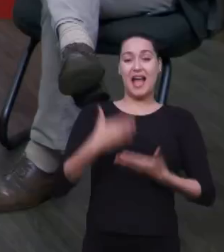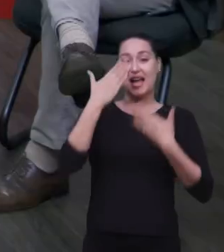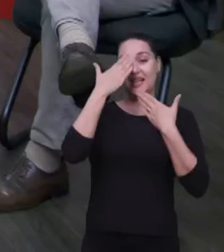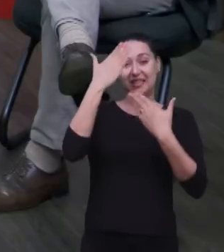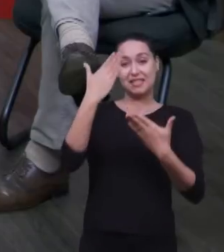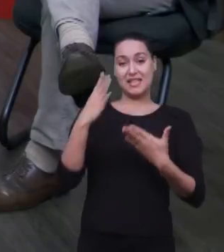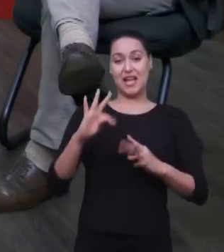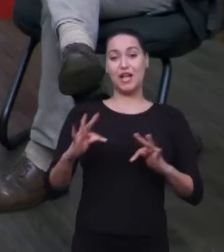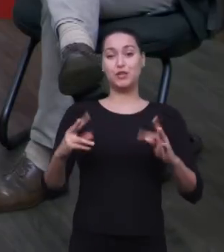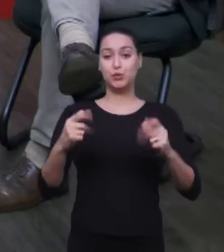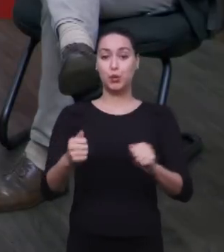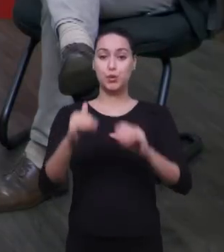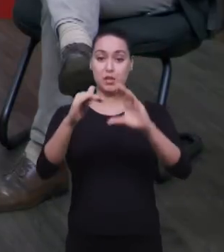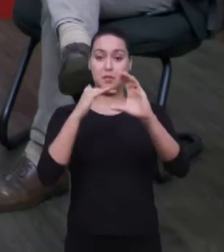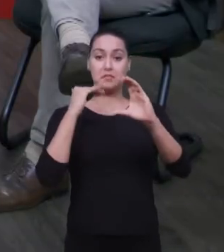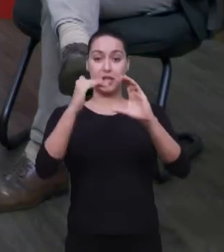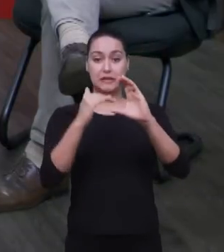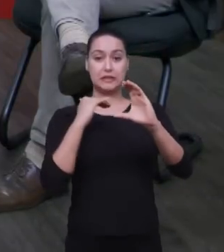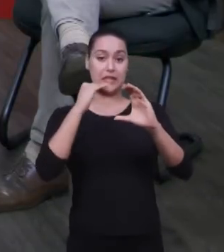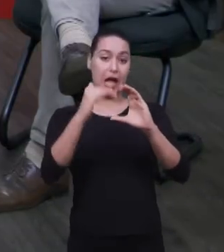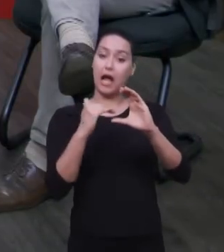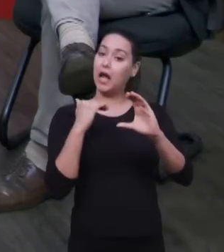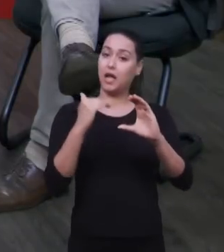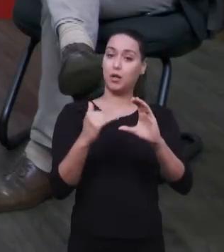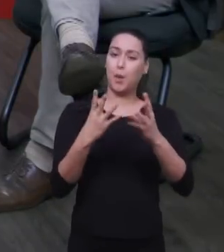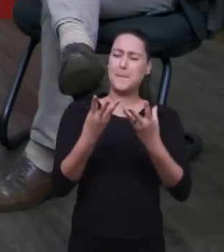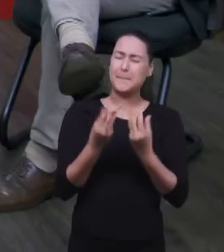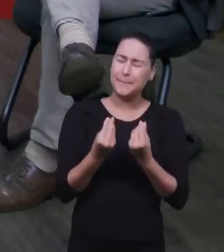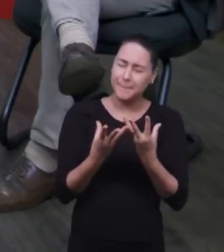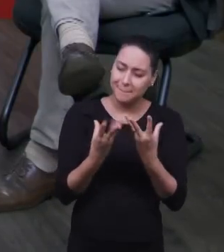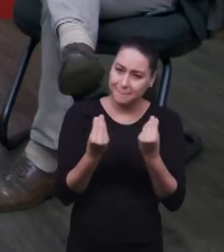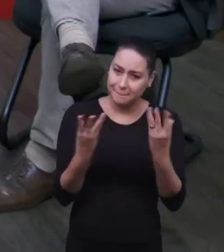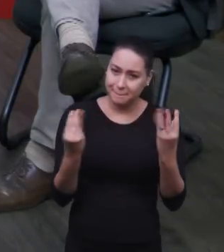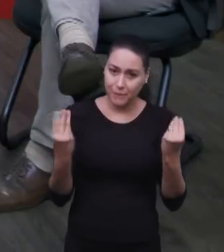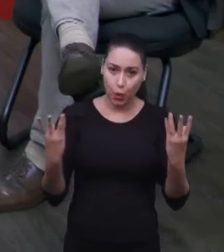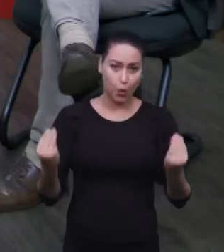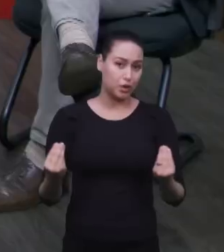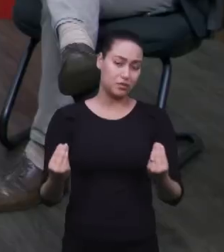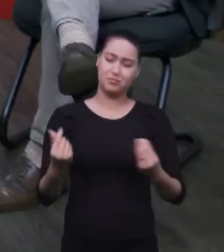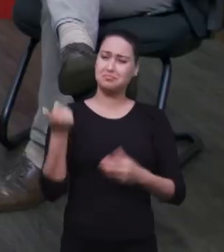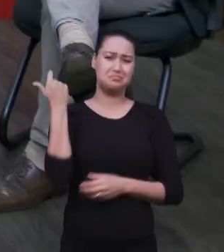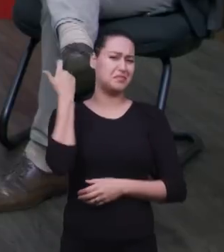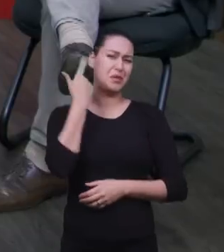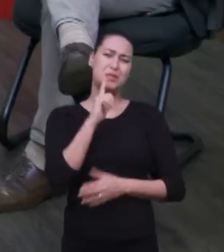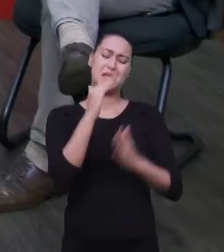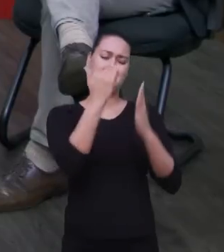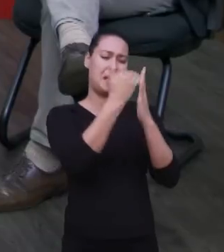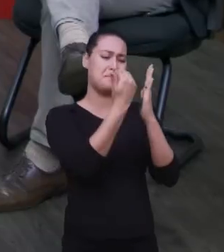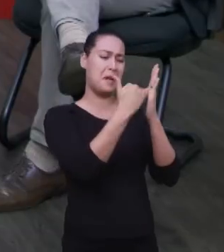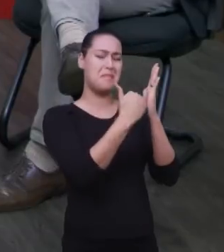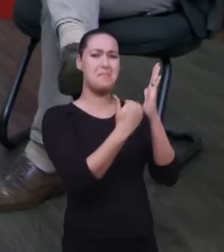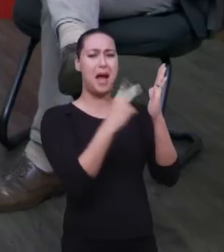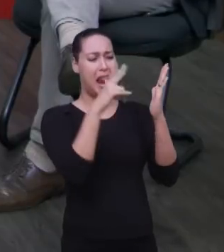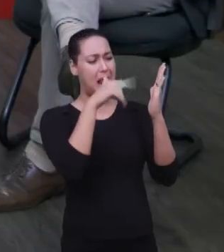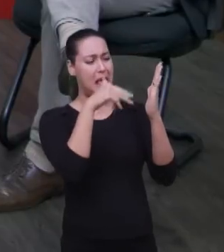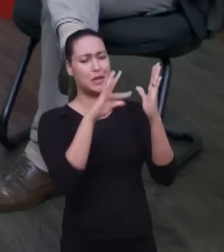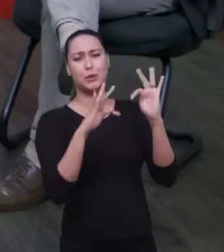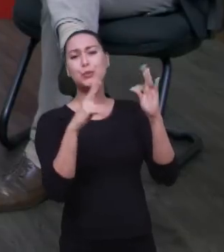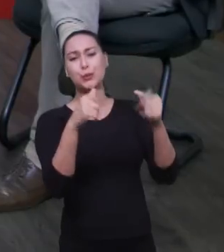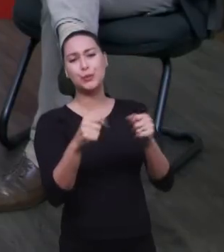quero agradecer a todos aqueles que inclusive enviaram suas participações. Nós recebemos diversas, claro, não tínhamos condição de colocar todas